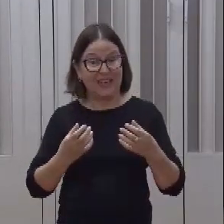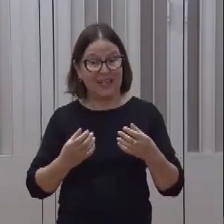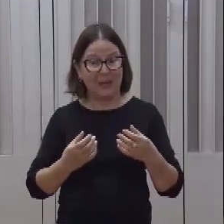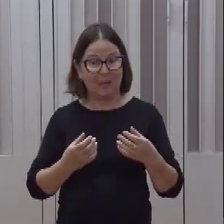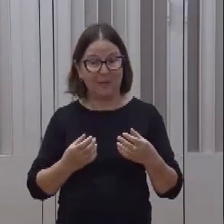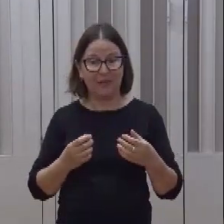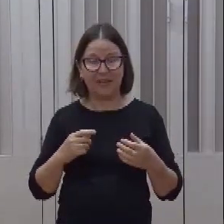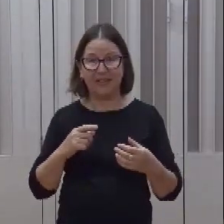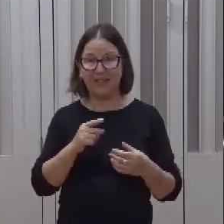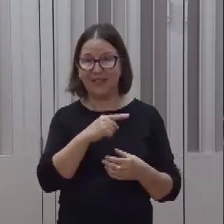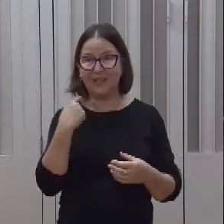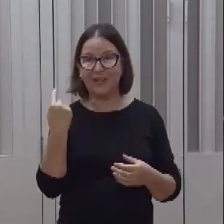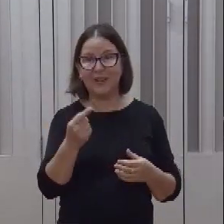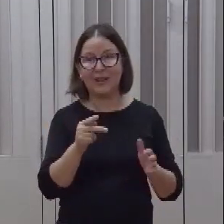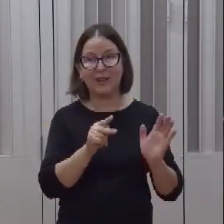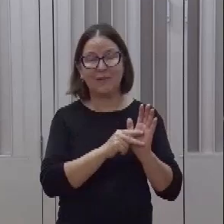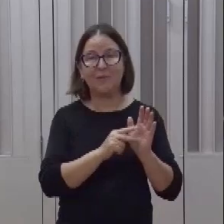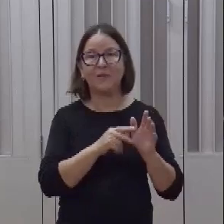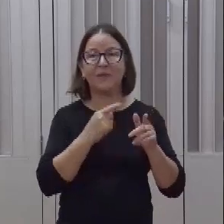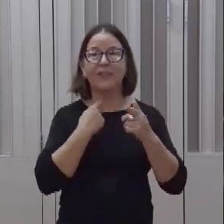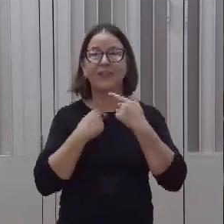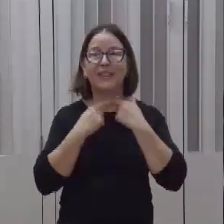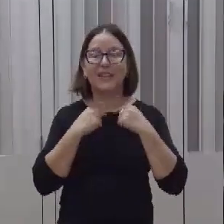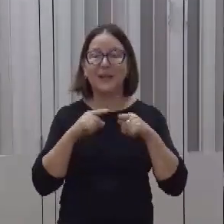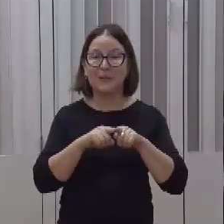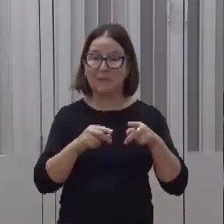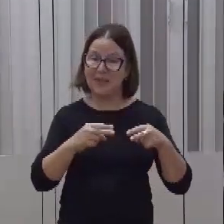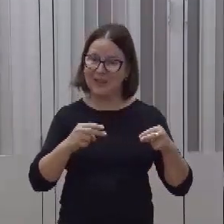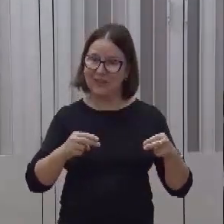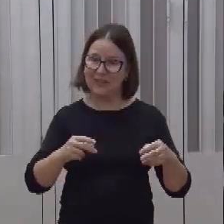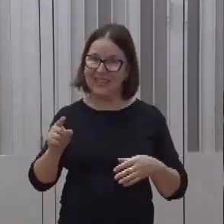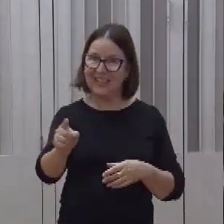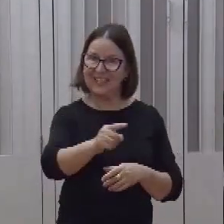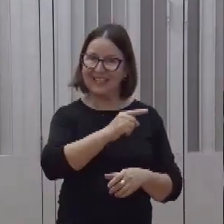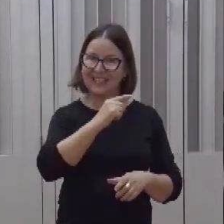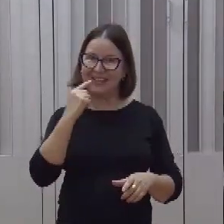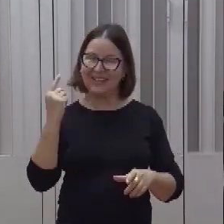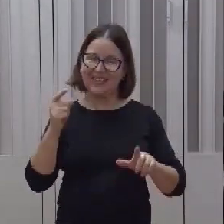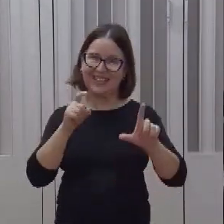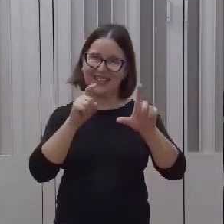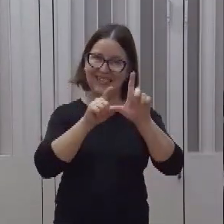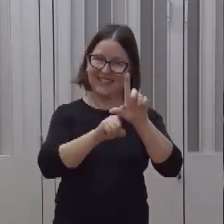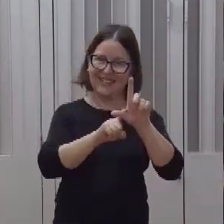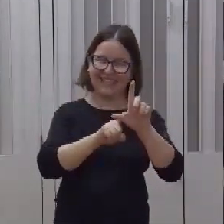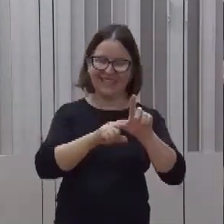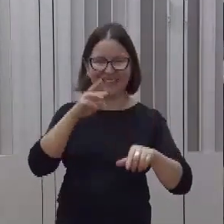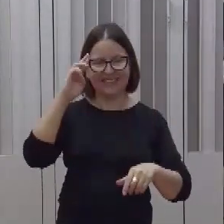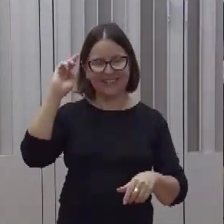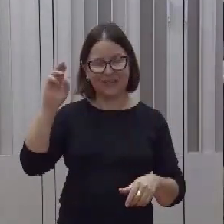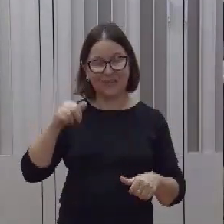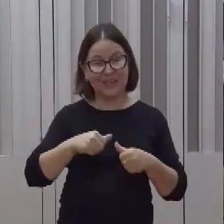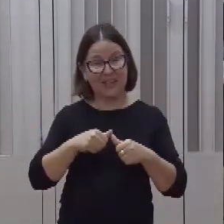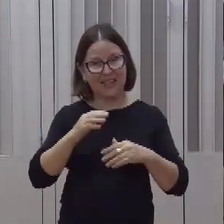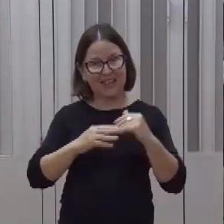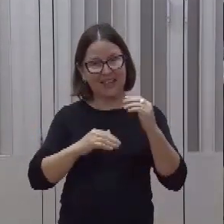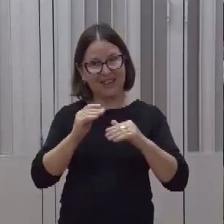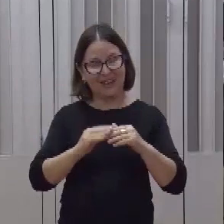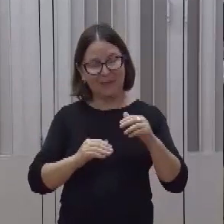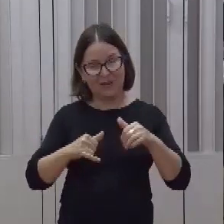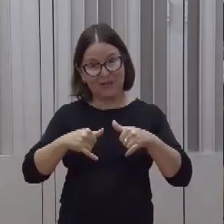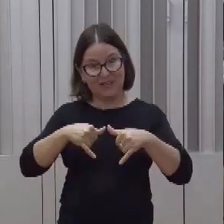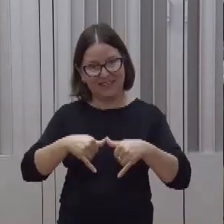nós dependemos do Senhor. Essa obra que permanece,